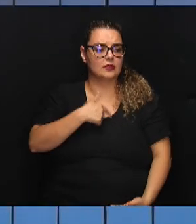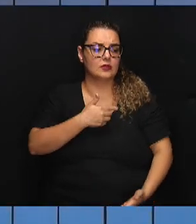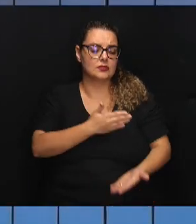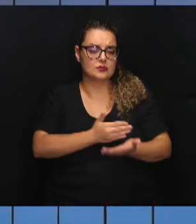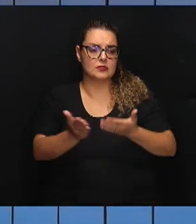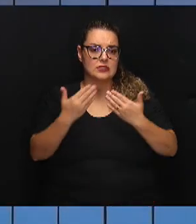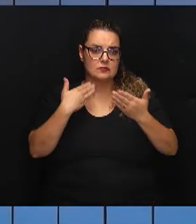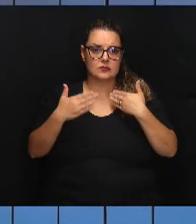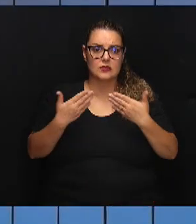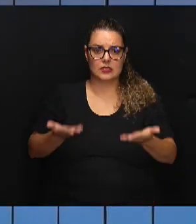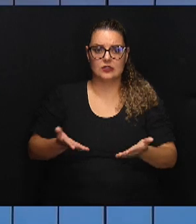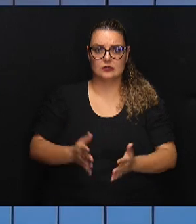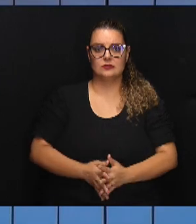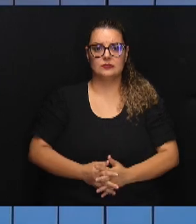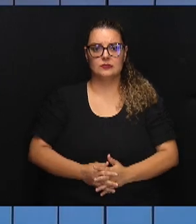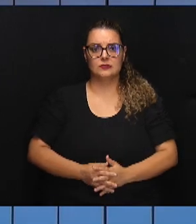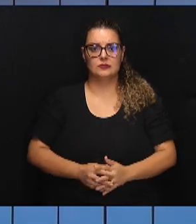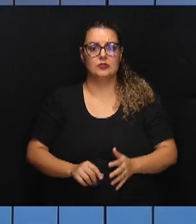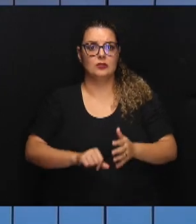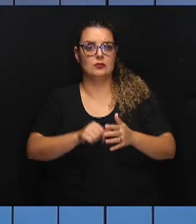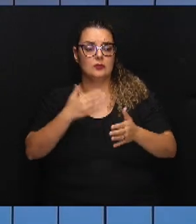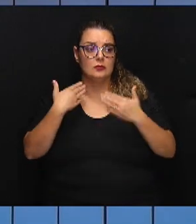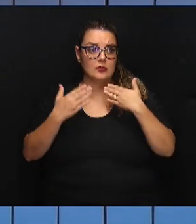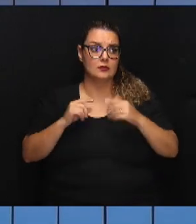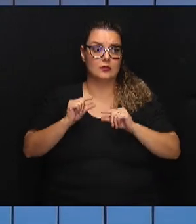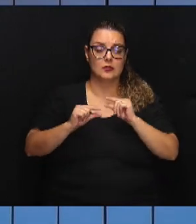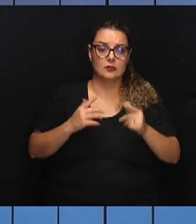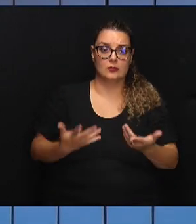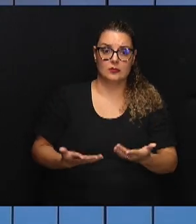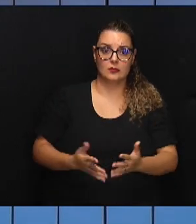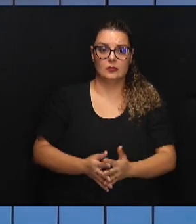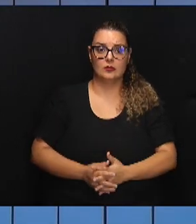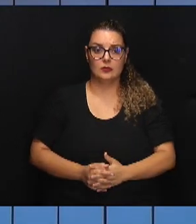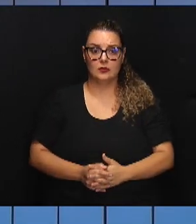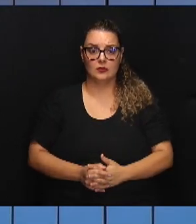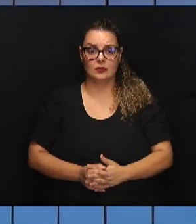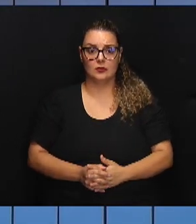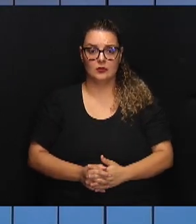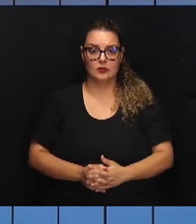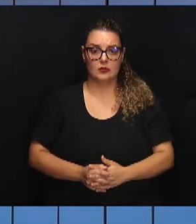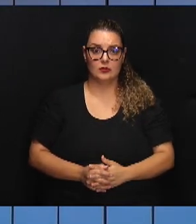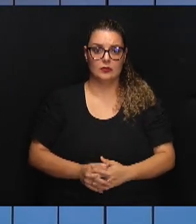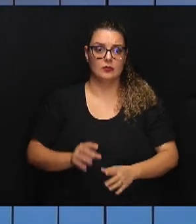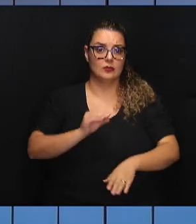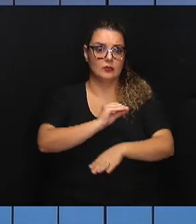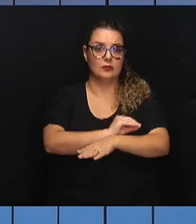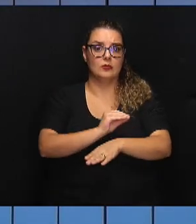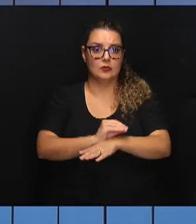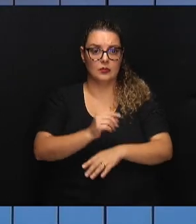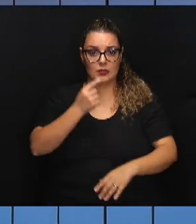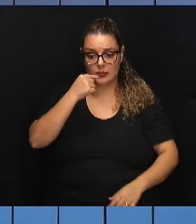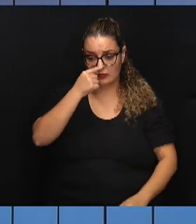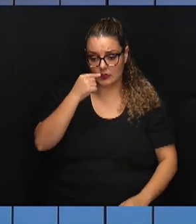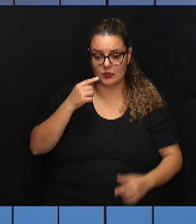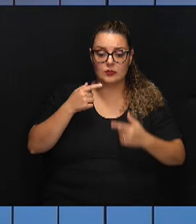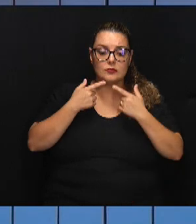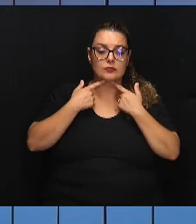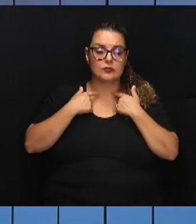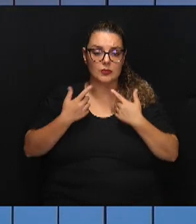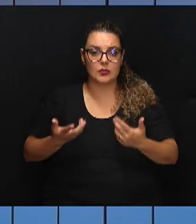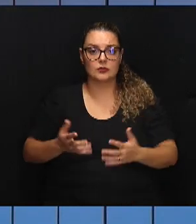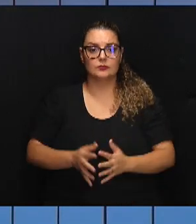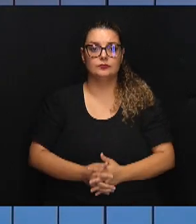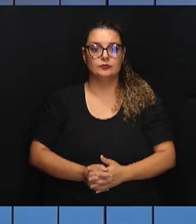bate-papo aqui, no primeiro bloco a gente já falou um pouquinho, né, sobre os cuidados com a garganta, com